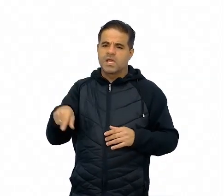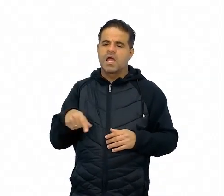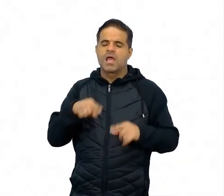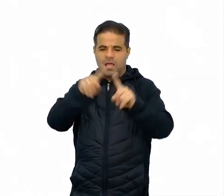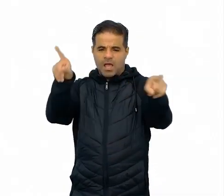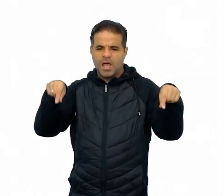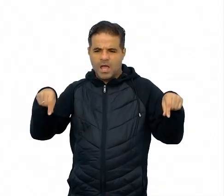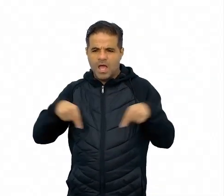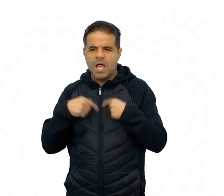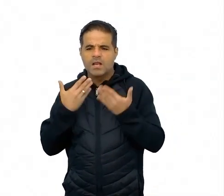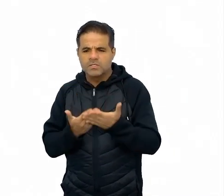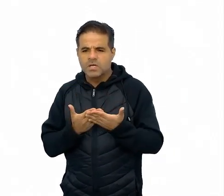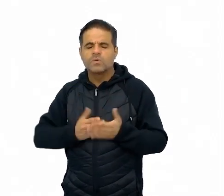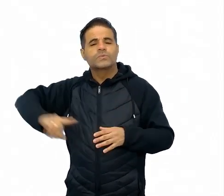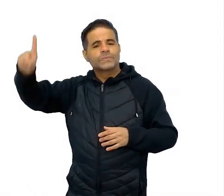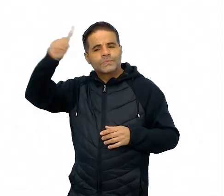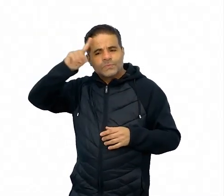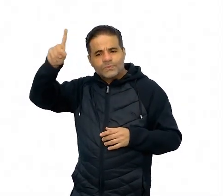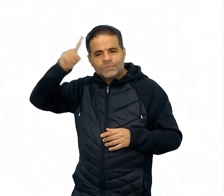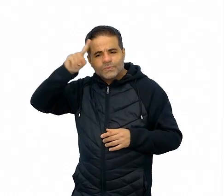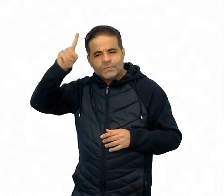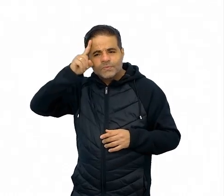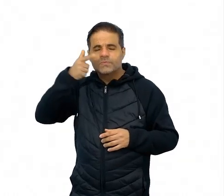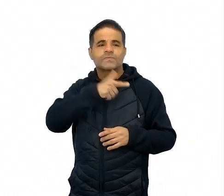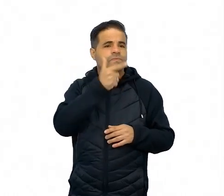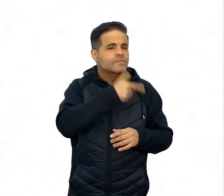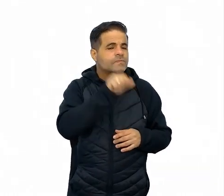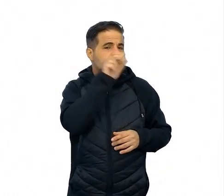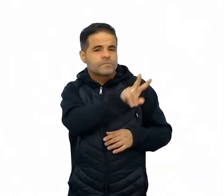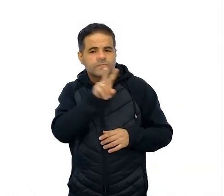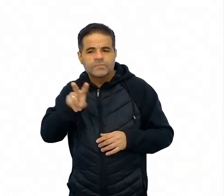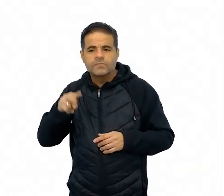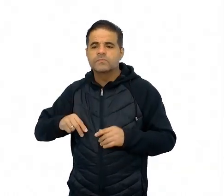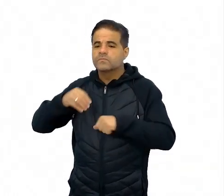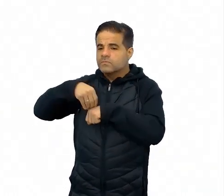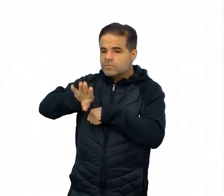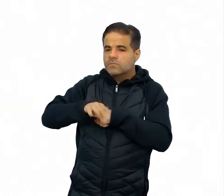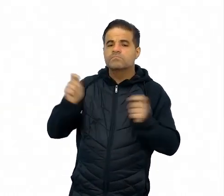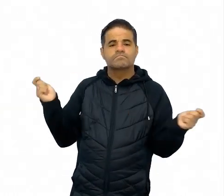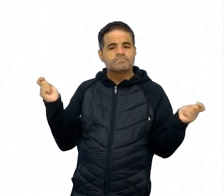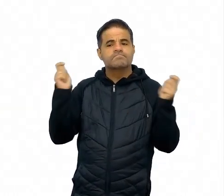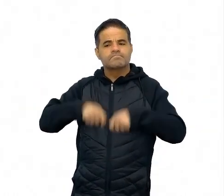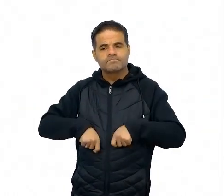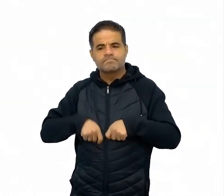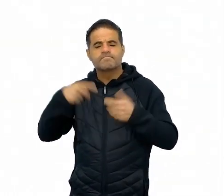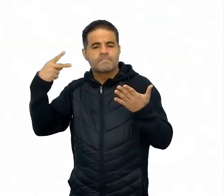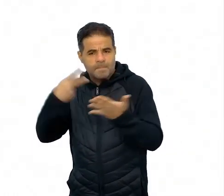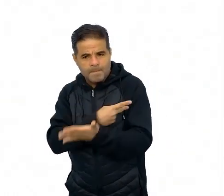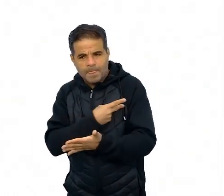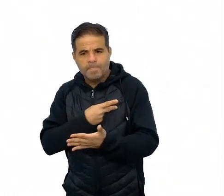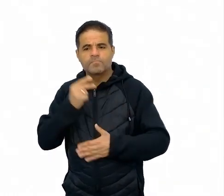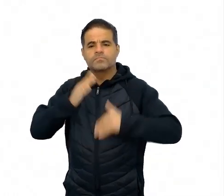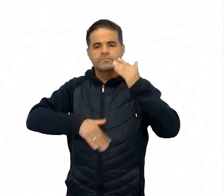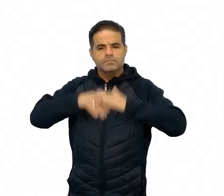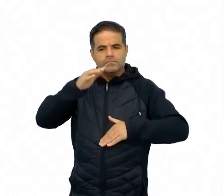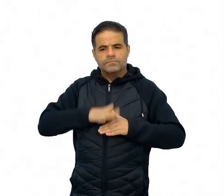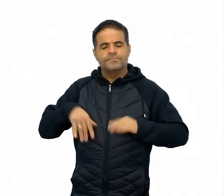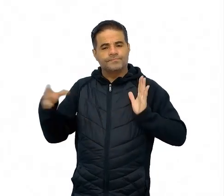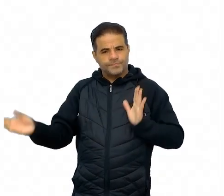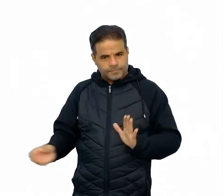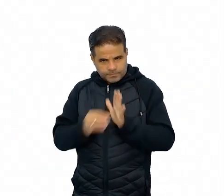de aula todos os dias, eu consigo verificar, então, quais são esses possíveis erros e de que forma eu levo